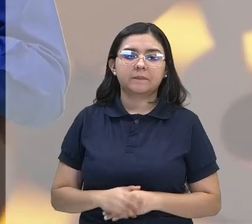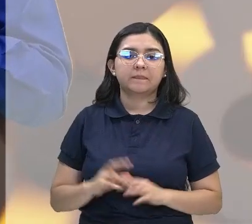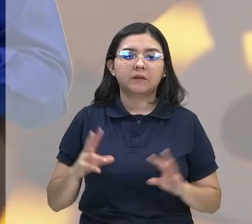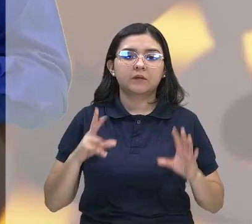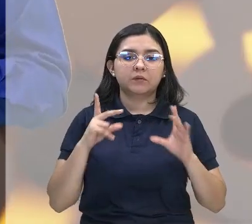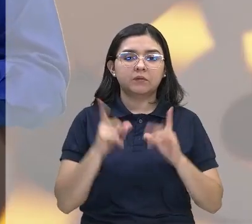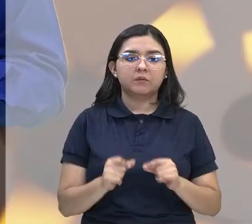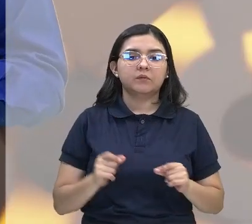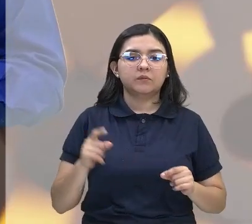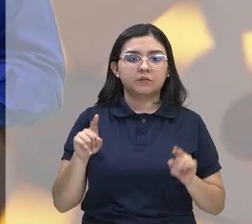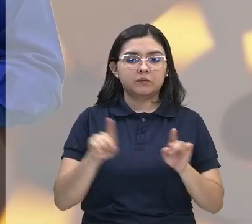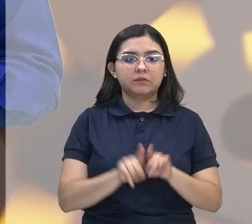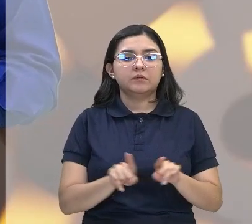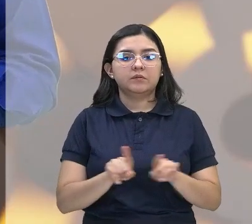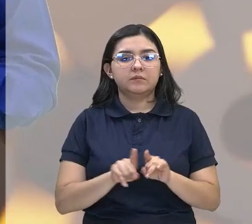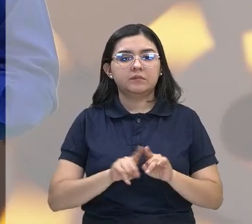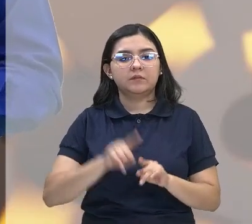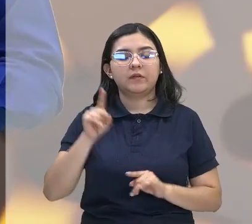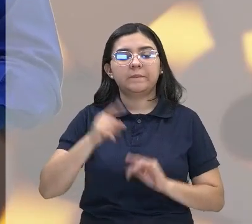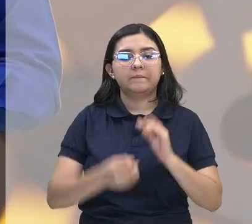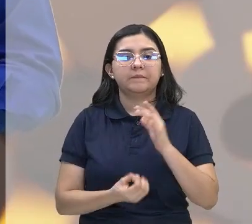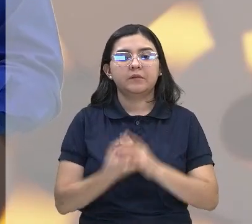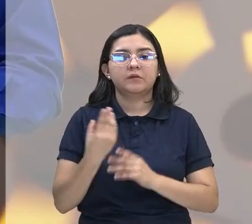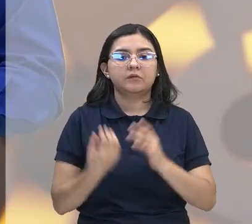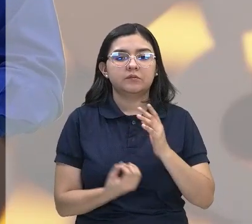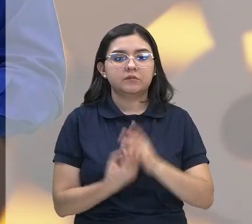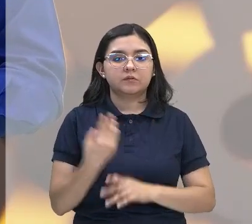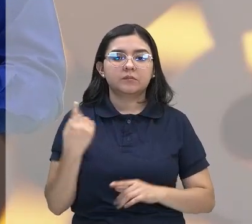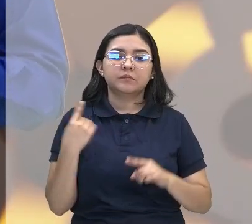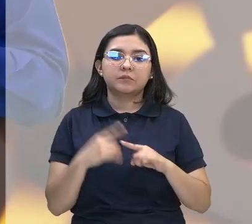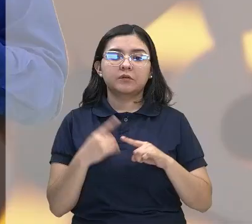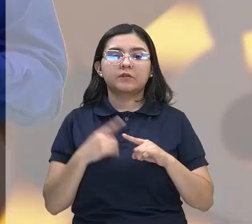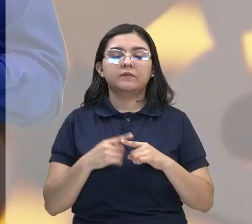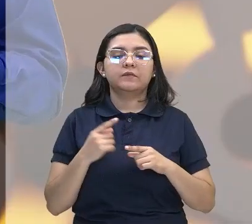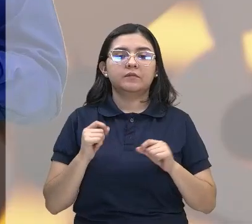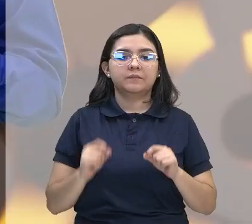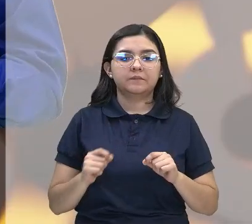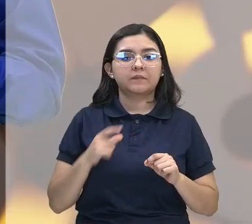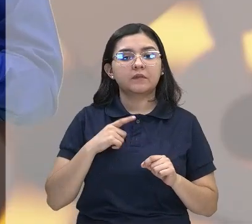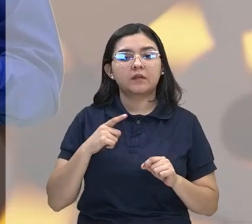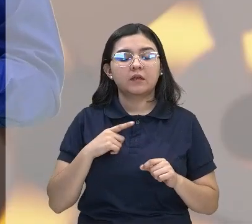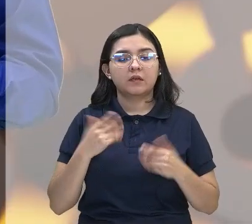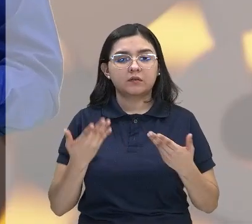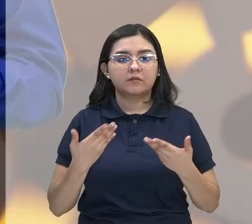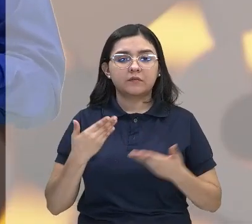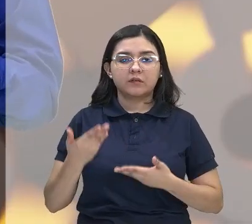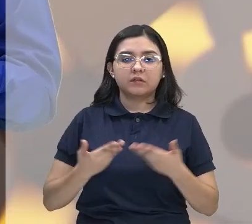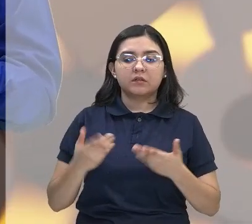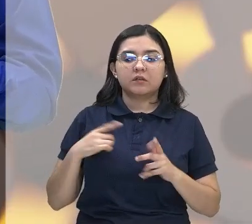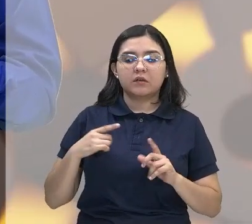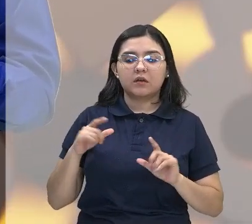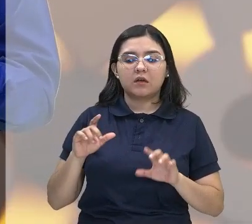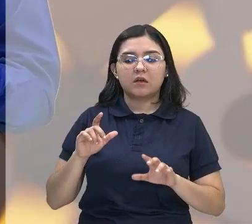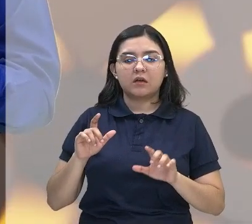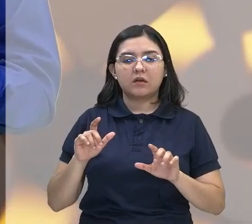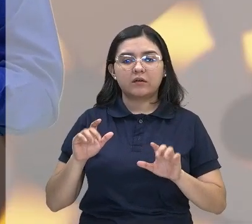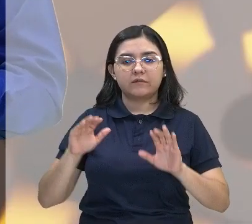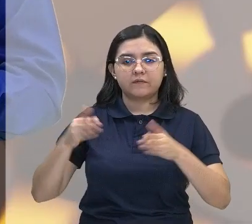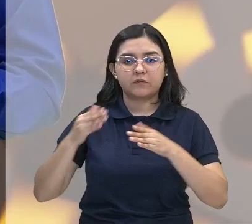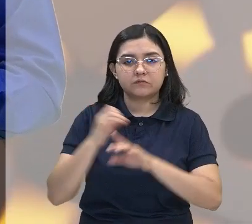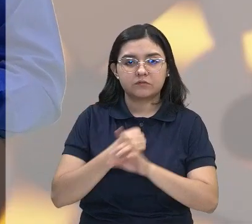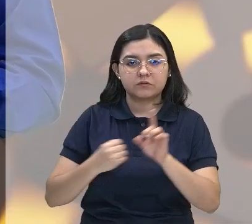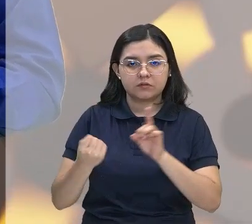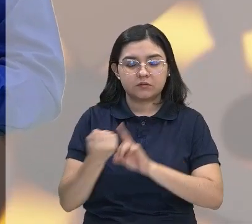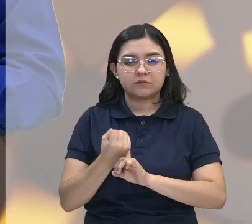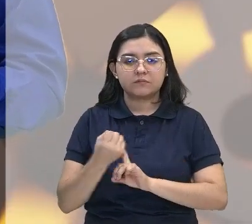Tudo isso também é produção, porque vai atender à necessidade dos seres humanos